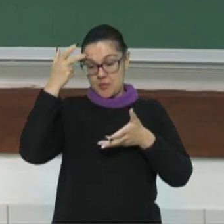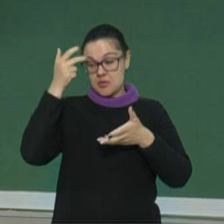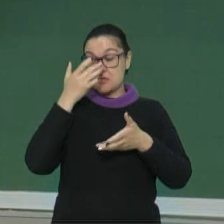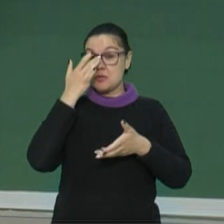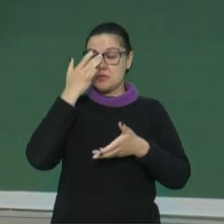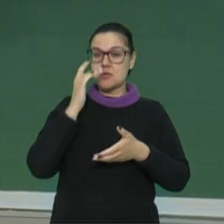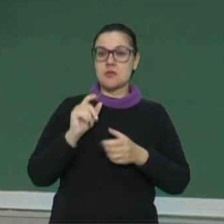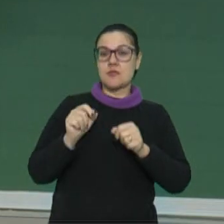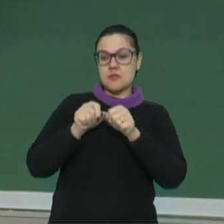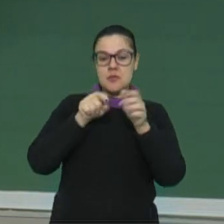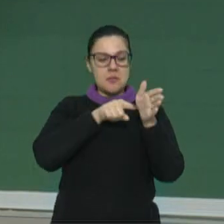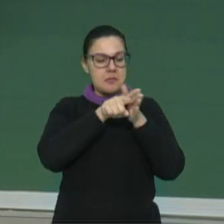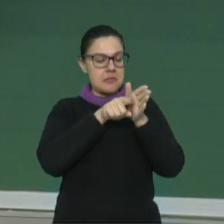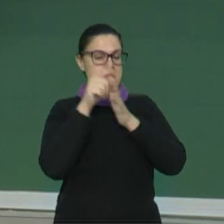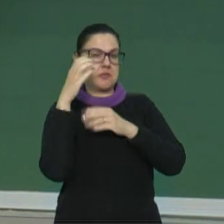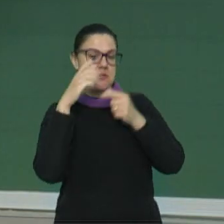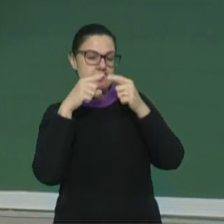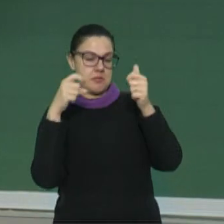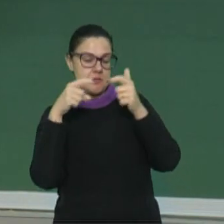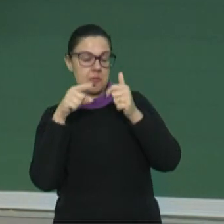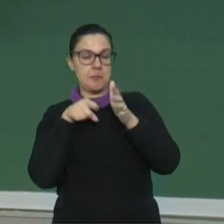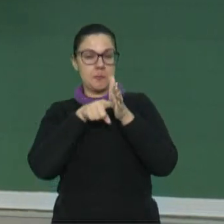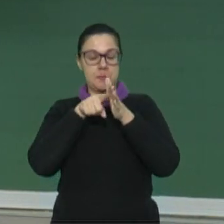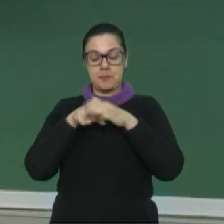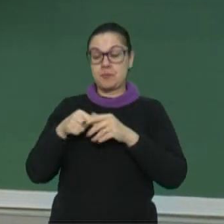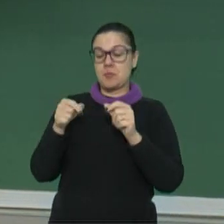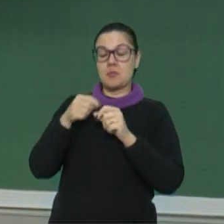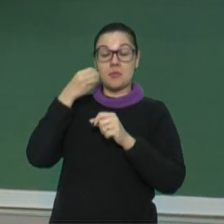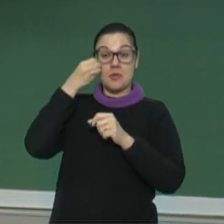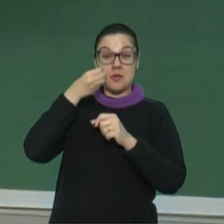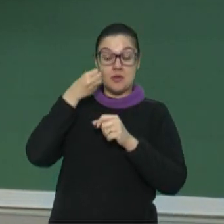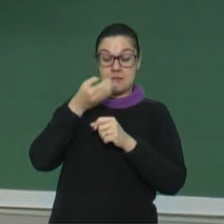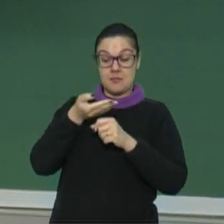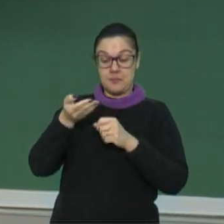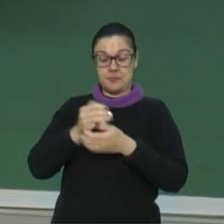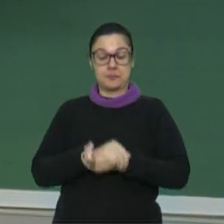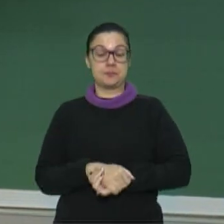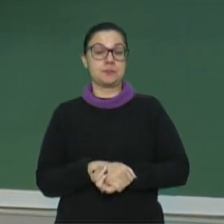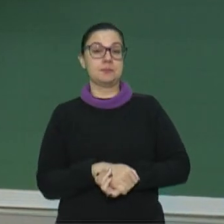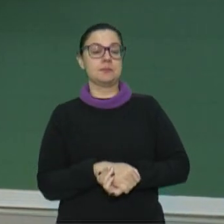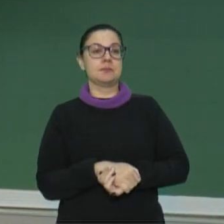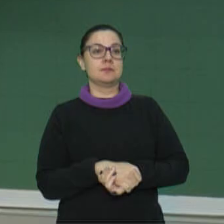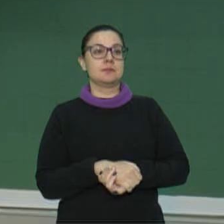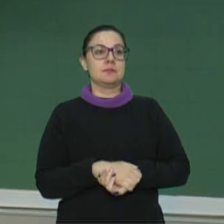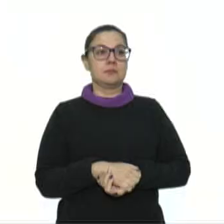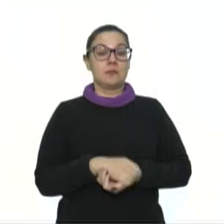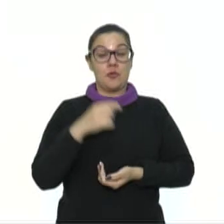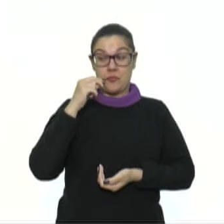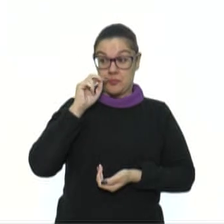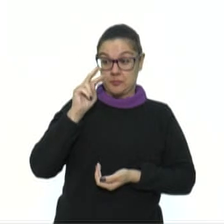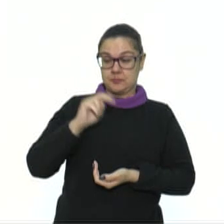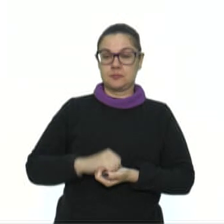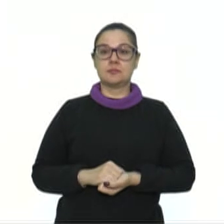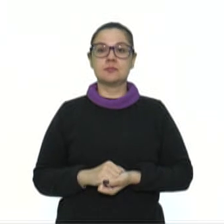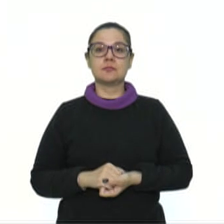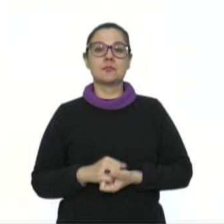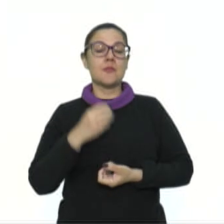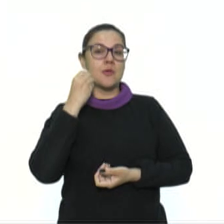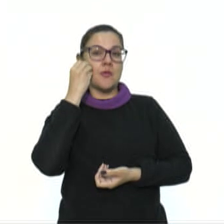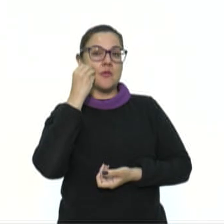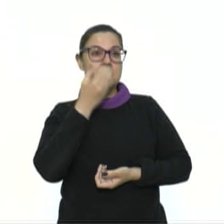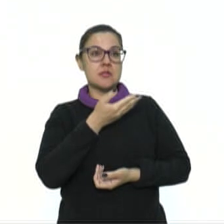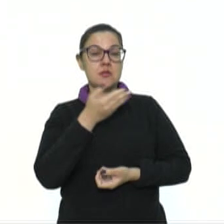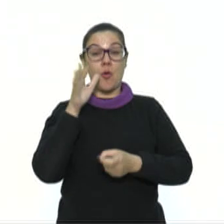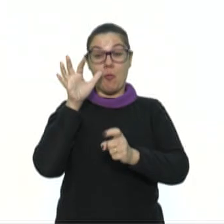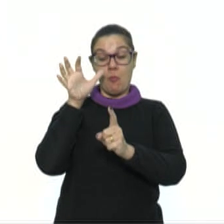né, a partir de uma pesquisa científica, fez essa experiência, né? Então, ali, vamos dar uma olhada ali. O experimento